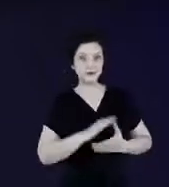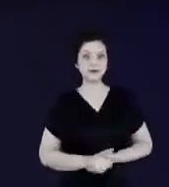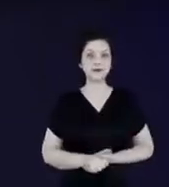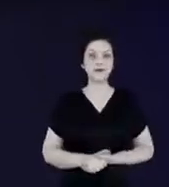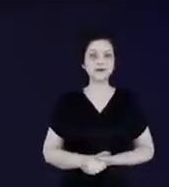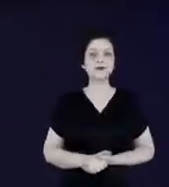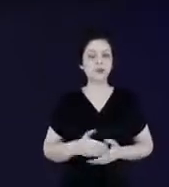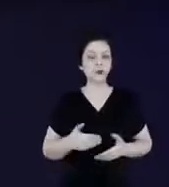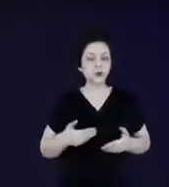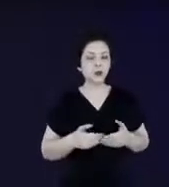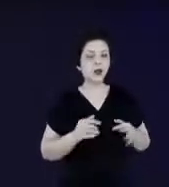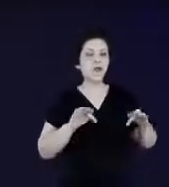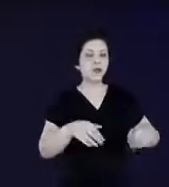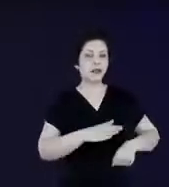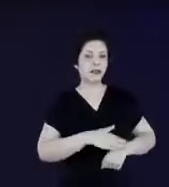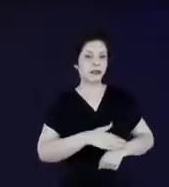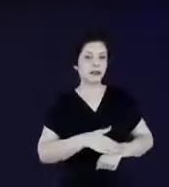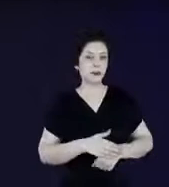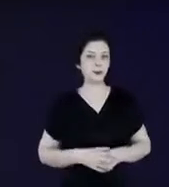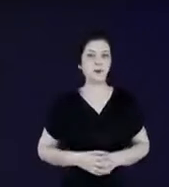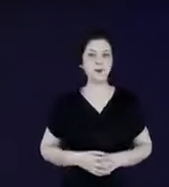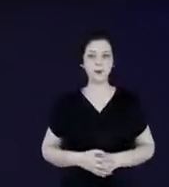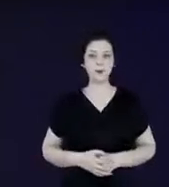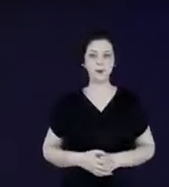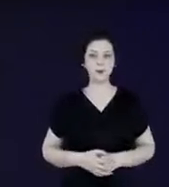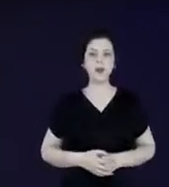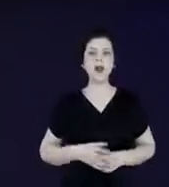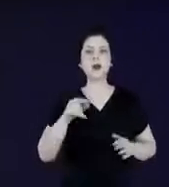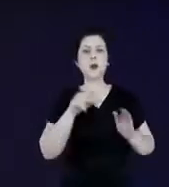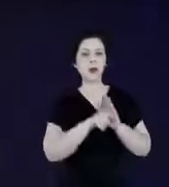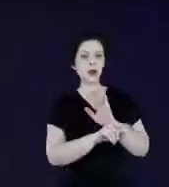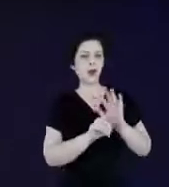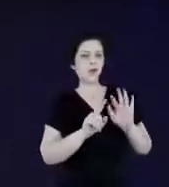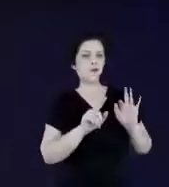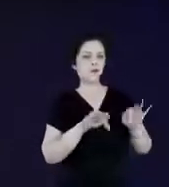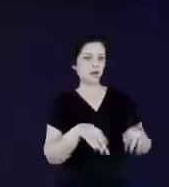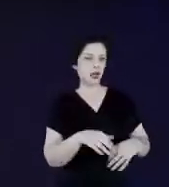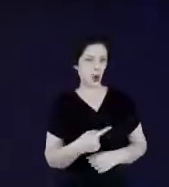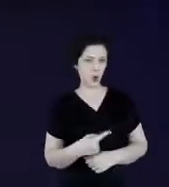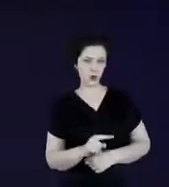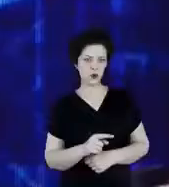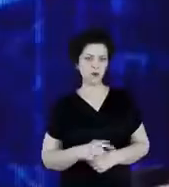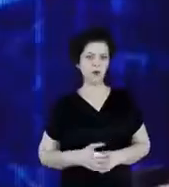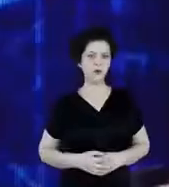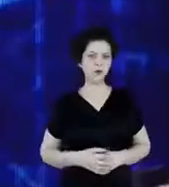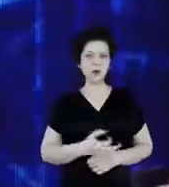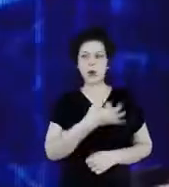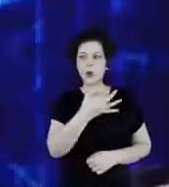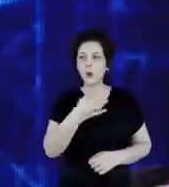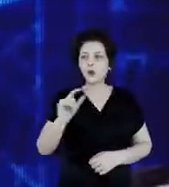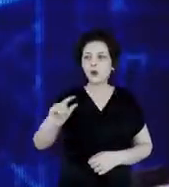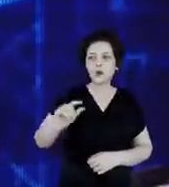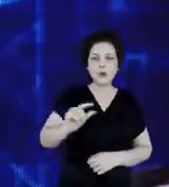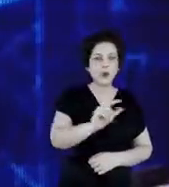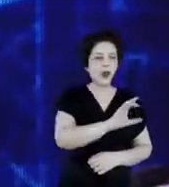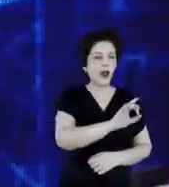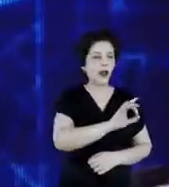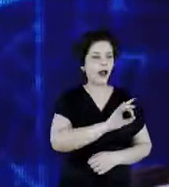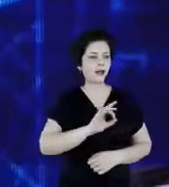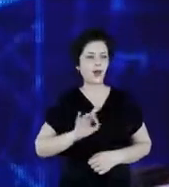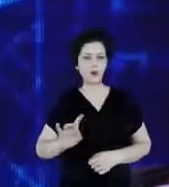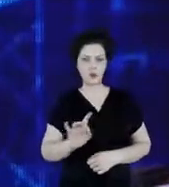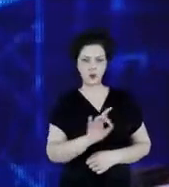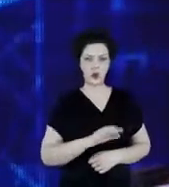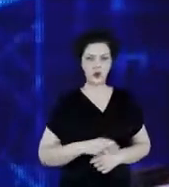no final do nosso tempo. Talvez uma pergunta final, que acho que queria ver um pouquinho um comentário de cada um de vocês.